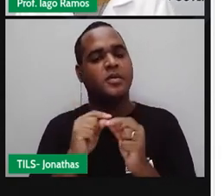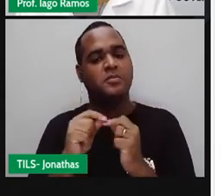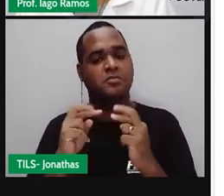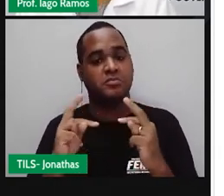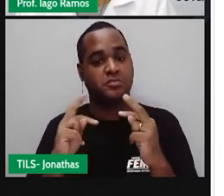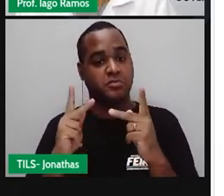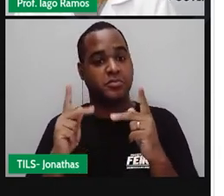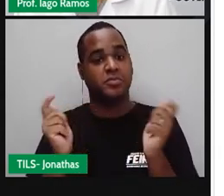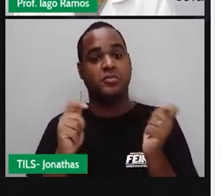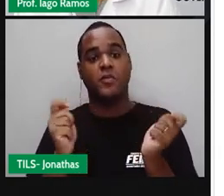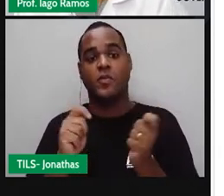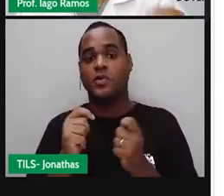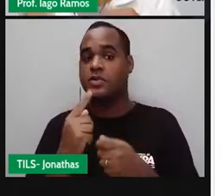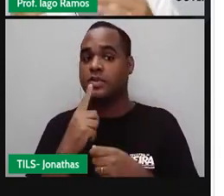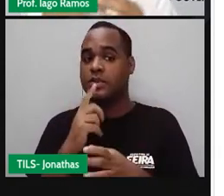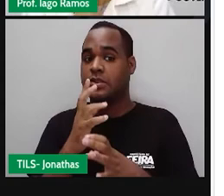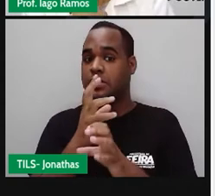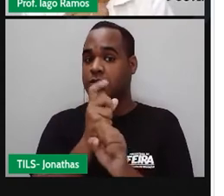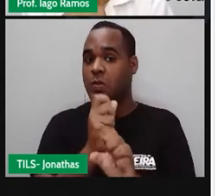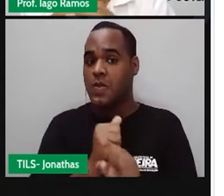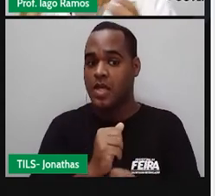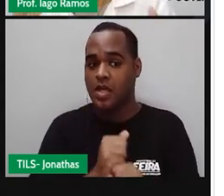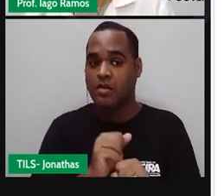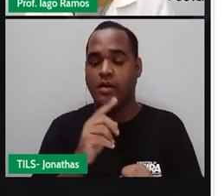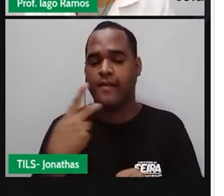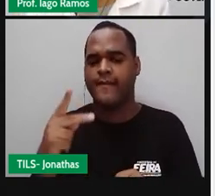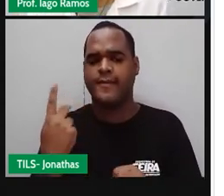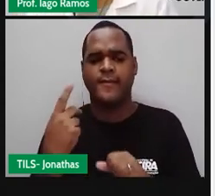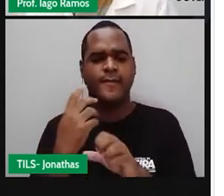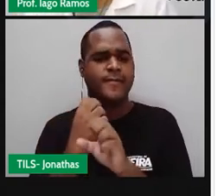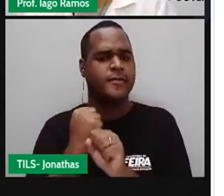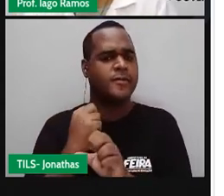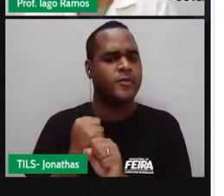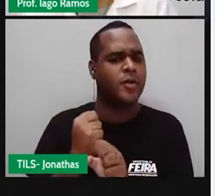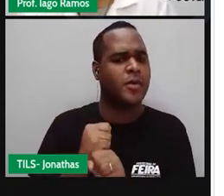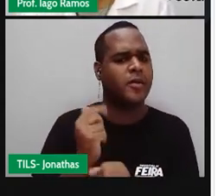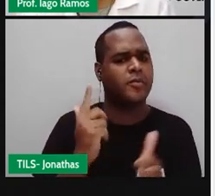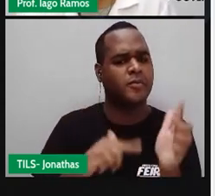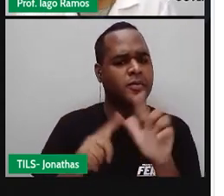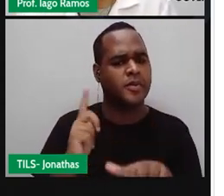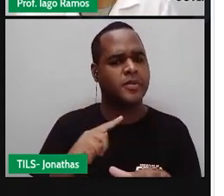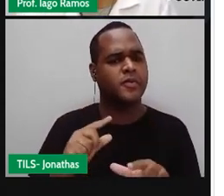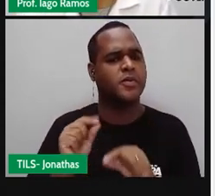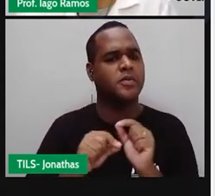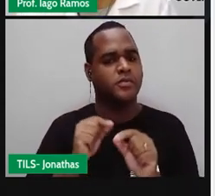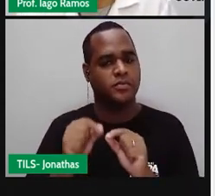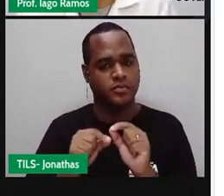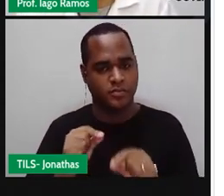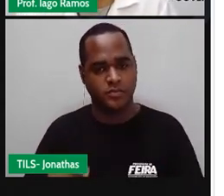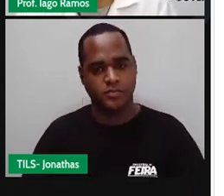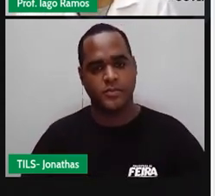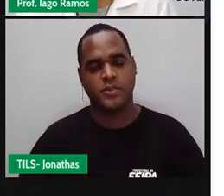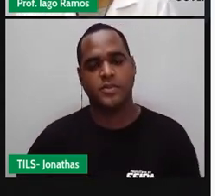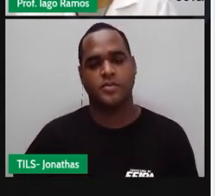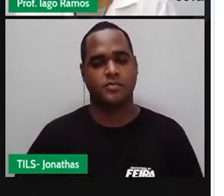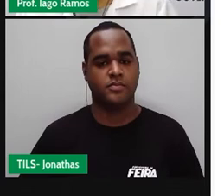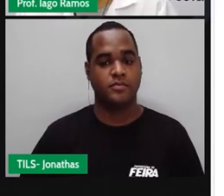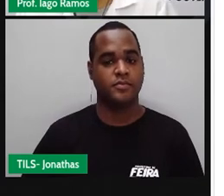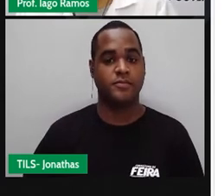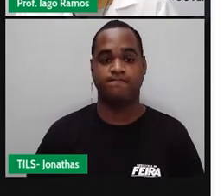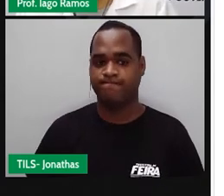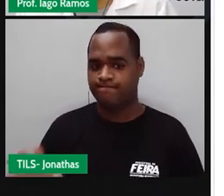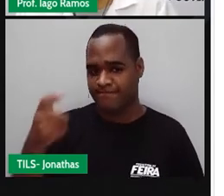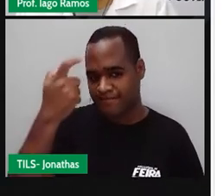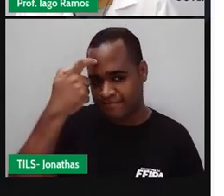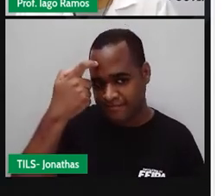teve a maior contribuição quem deu a maior quantia para comprar esse videogame Vamos pensar